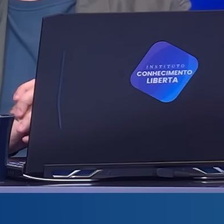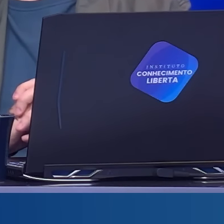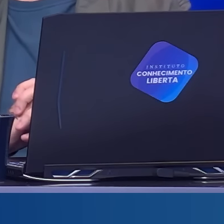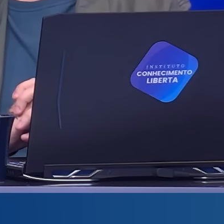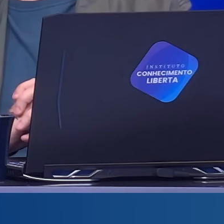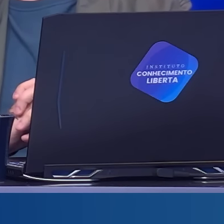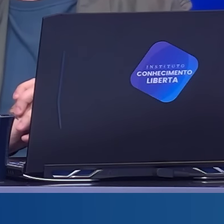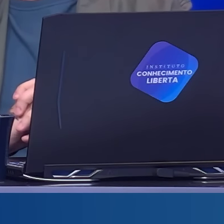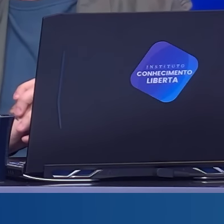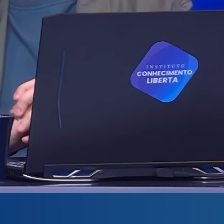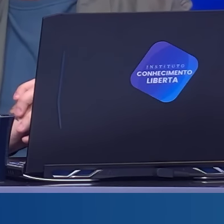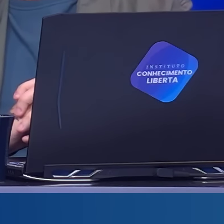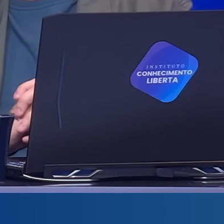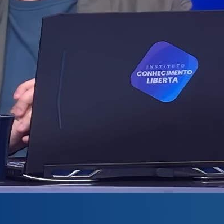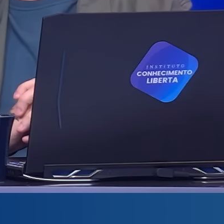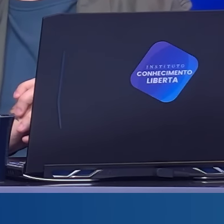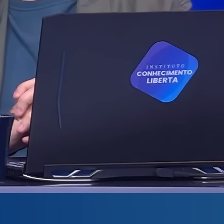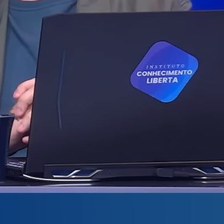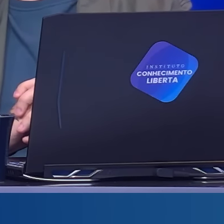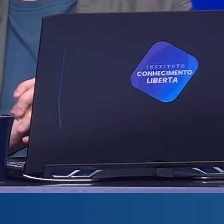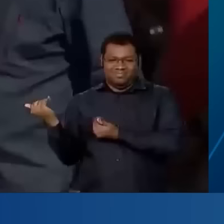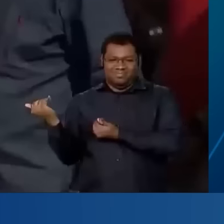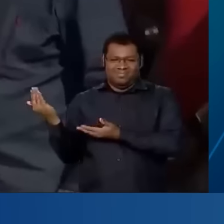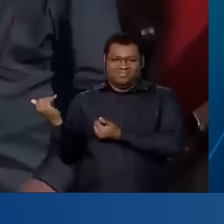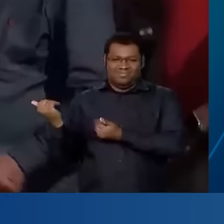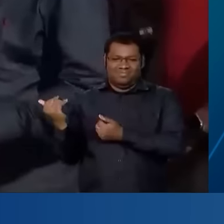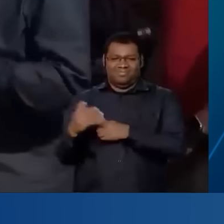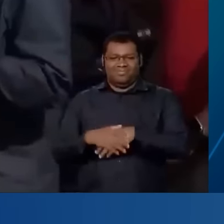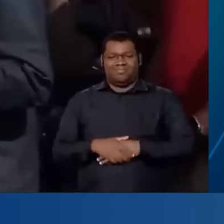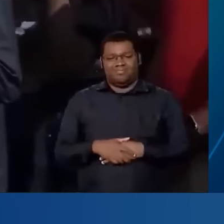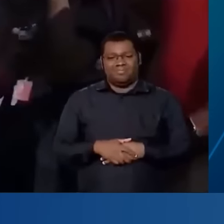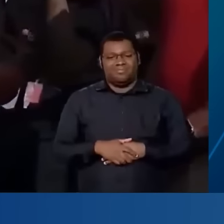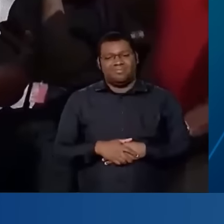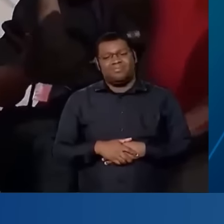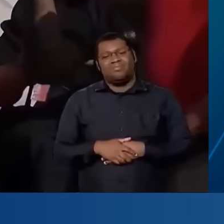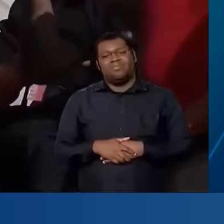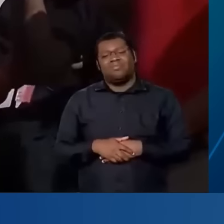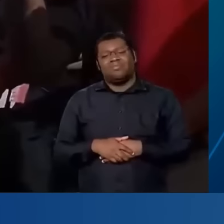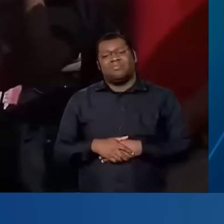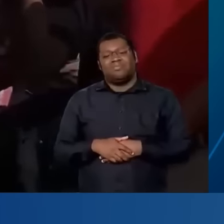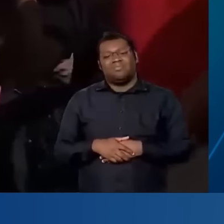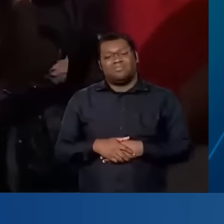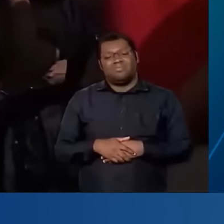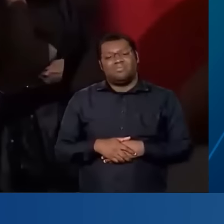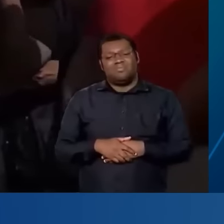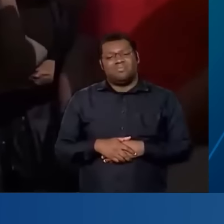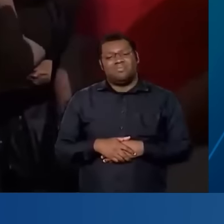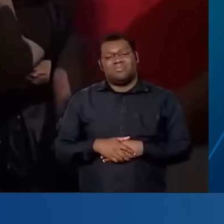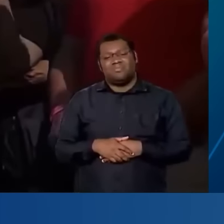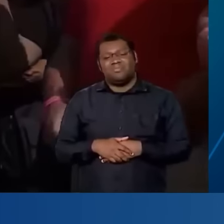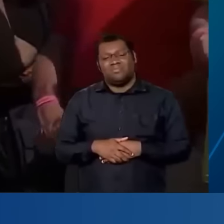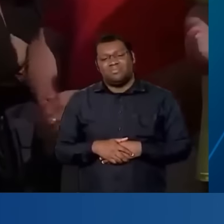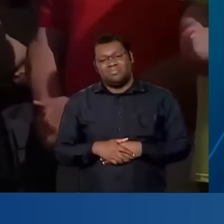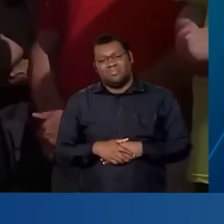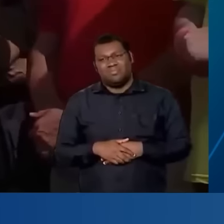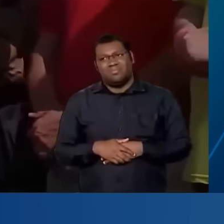vamos ouvir primeiro, depois a gente repercute aqui no estúdio. Esse jovem, ele está